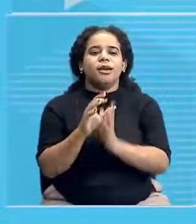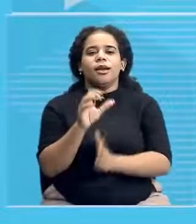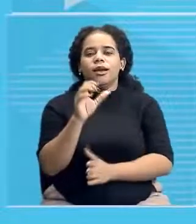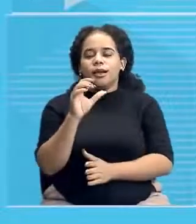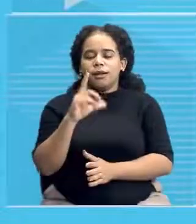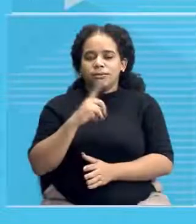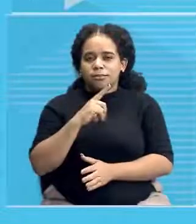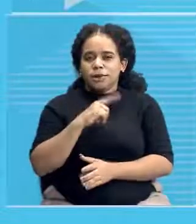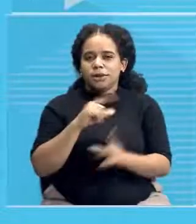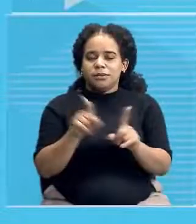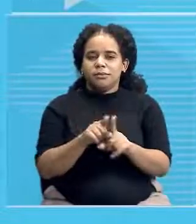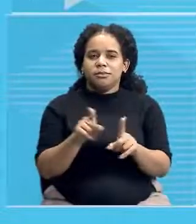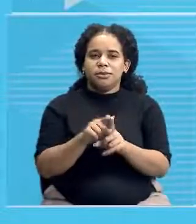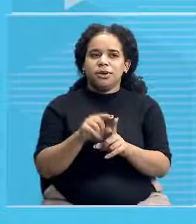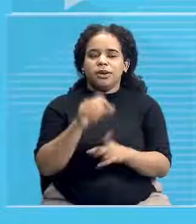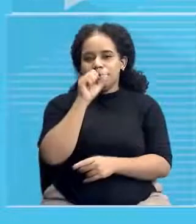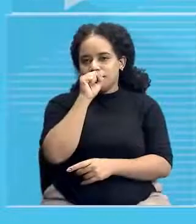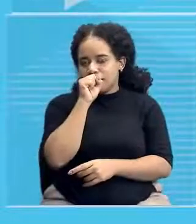mamadeira,